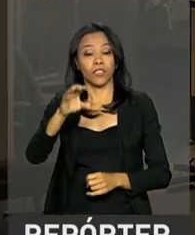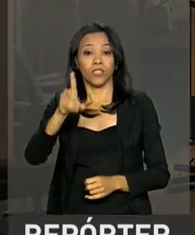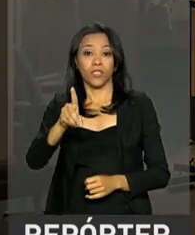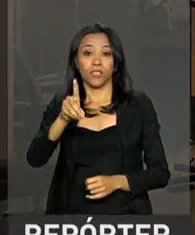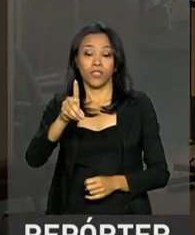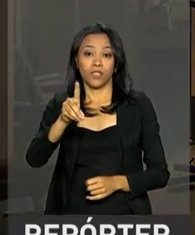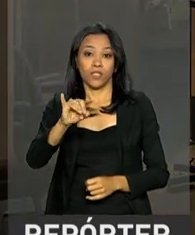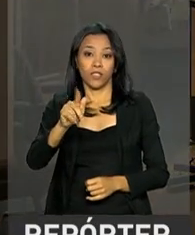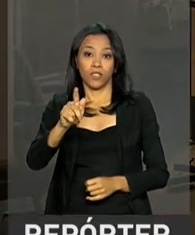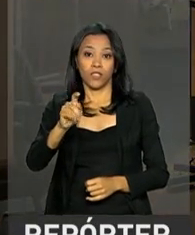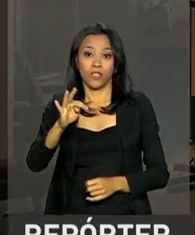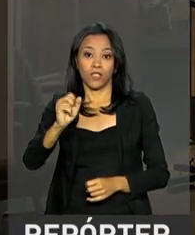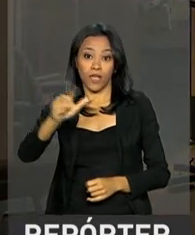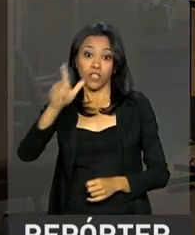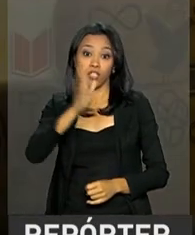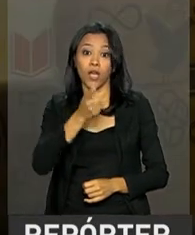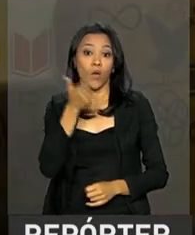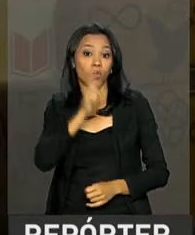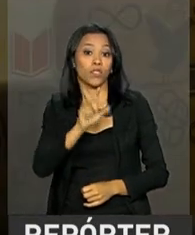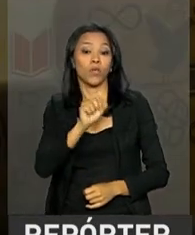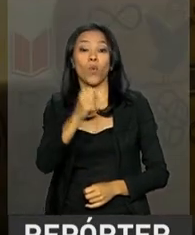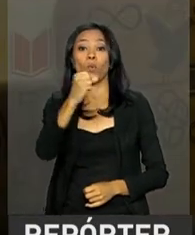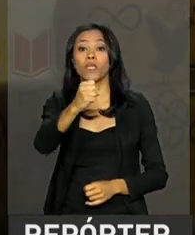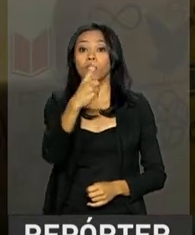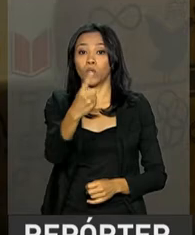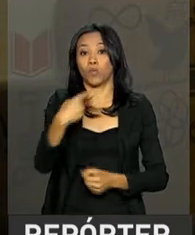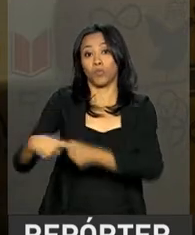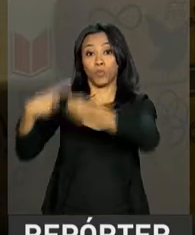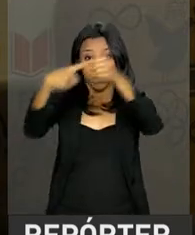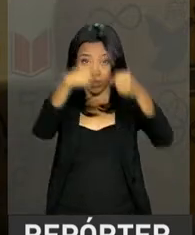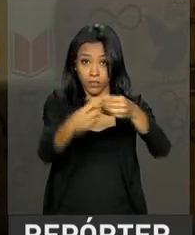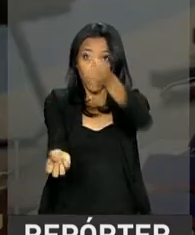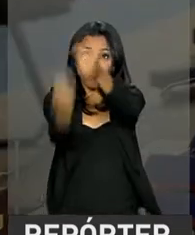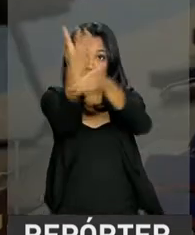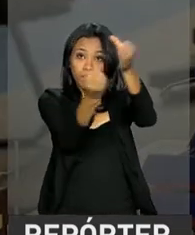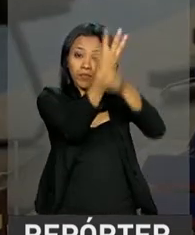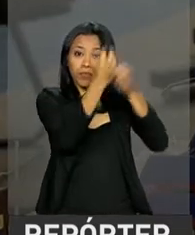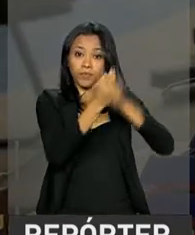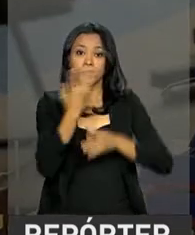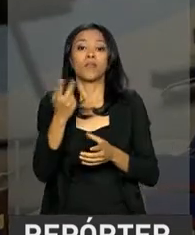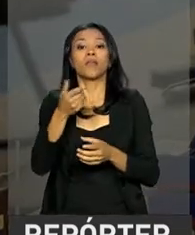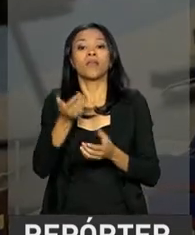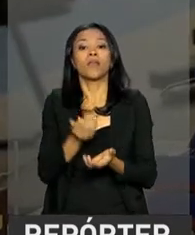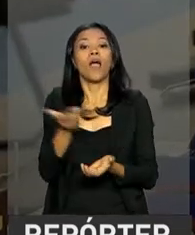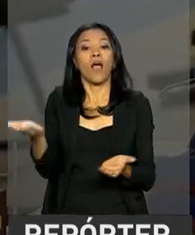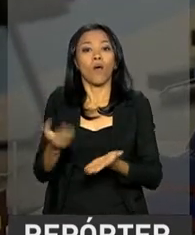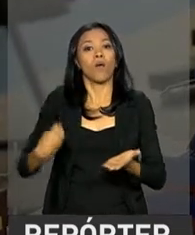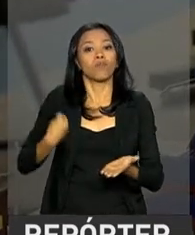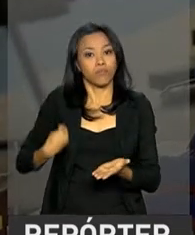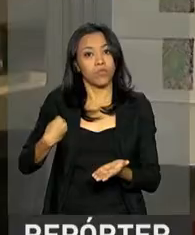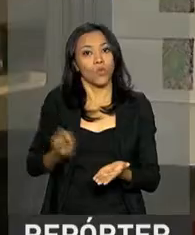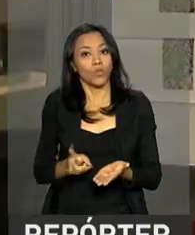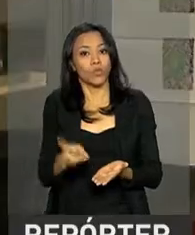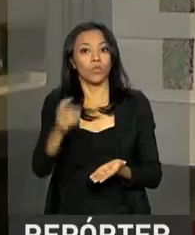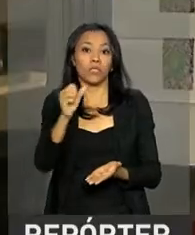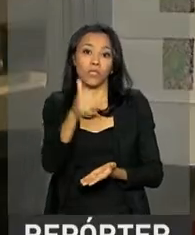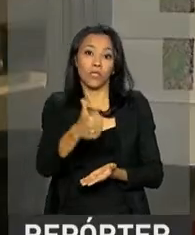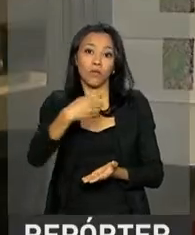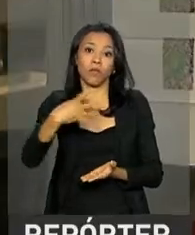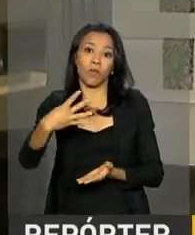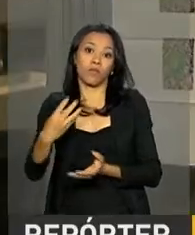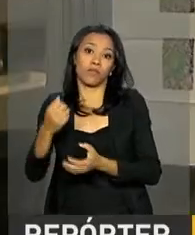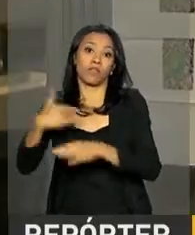chegou a 81 municípios brasileiros e está sendo implantado em outras 144 cidades. Essa